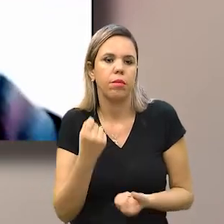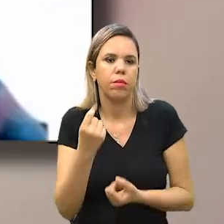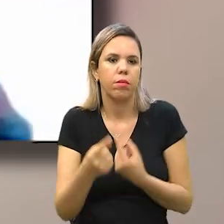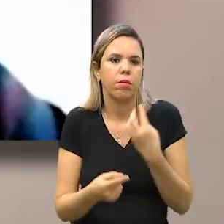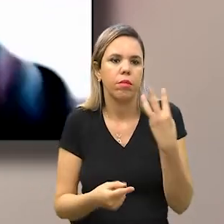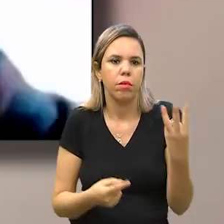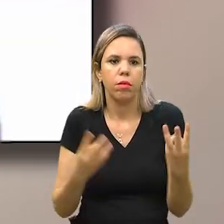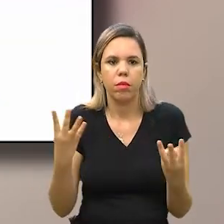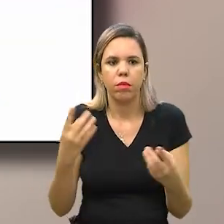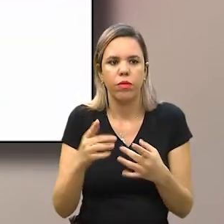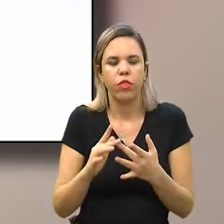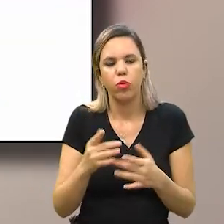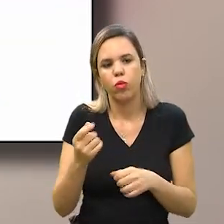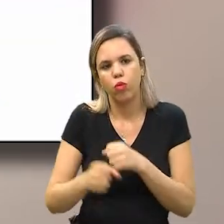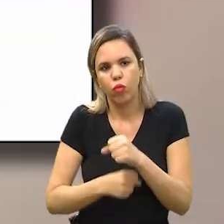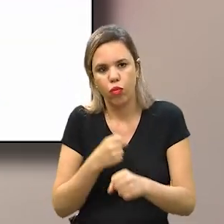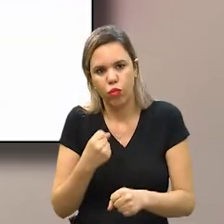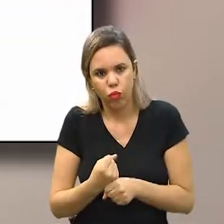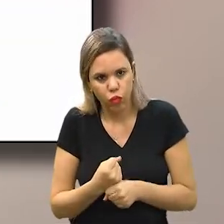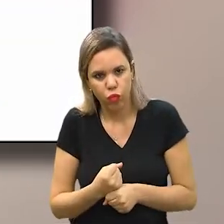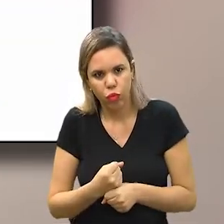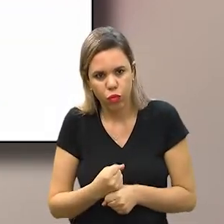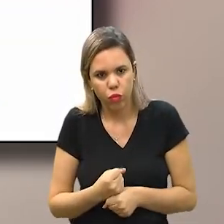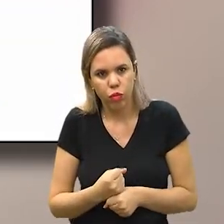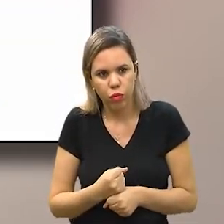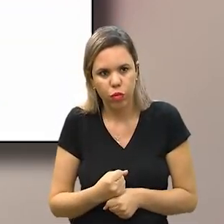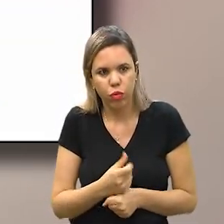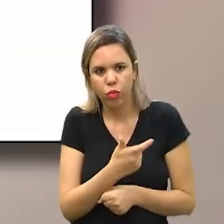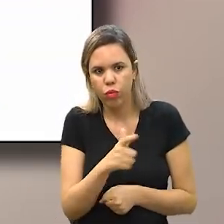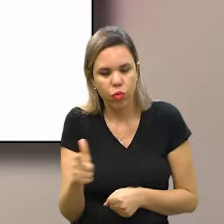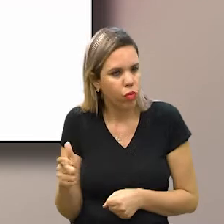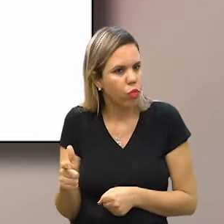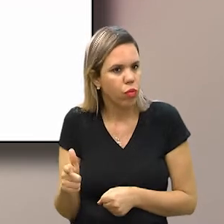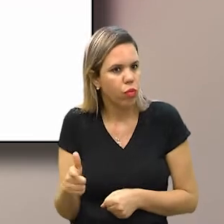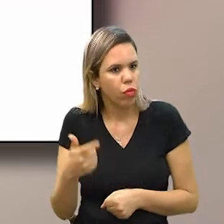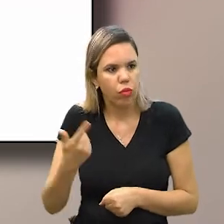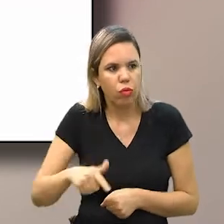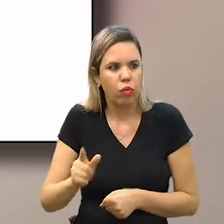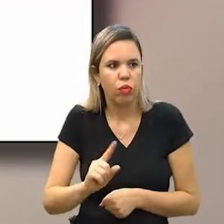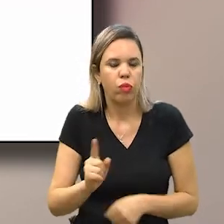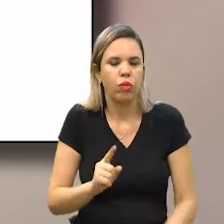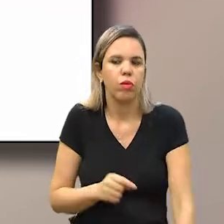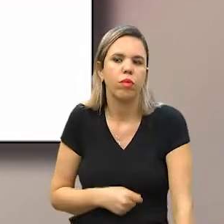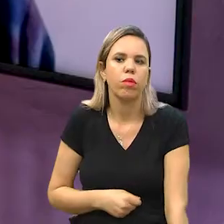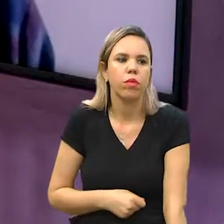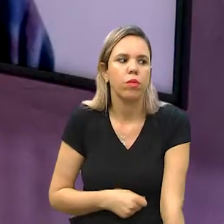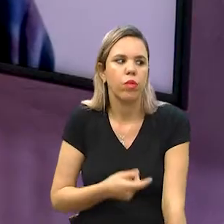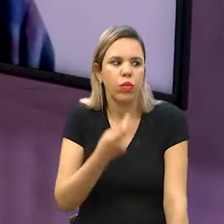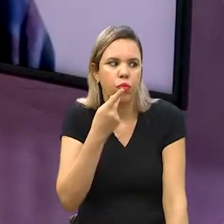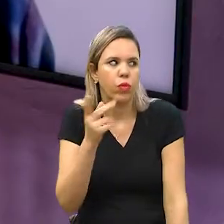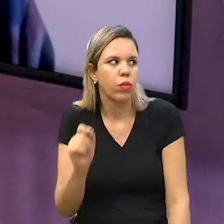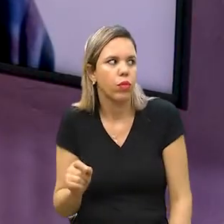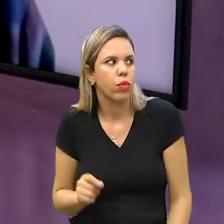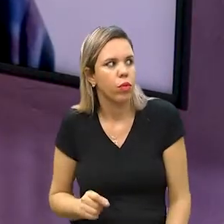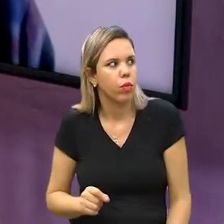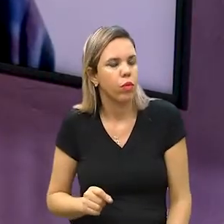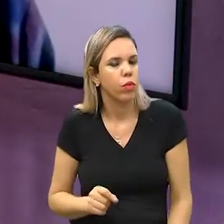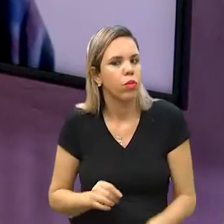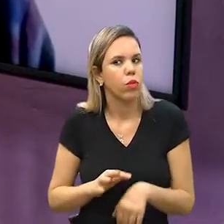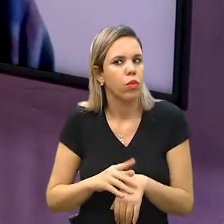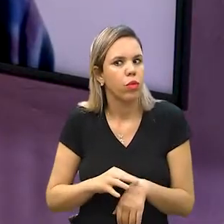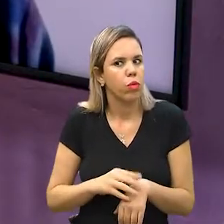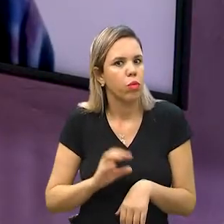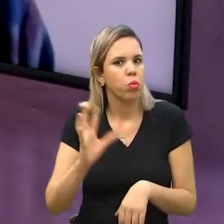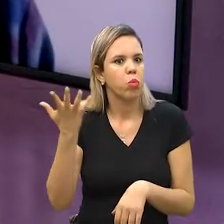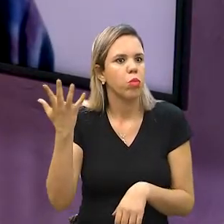episódios 3, 4 vezes por ano. O herpes zoster já não tende a ser tão repetido assim. E o senhor tinha dito que essa é